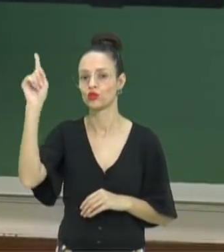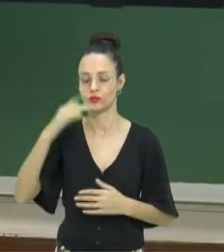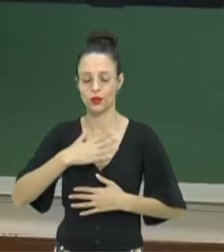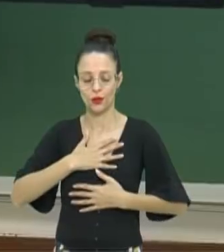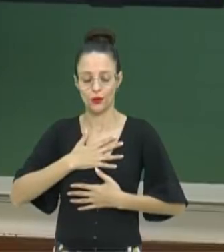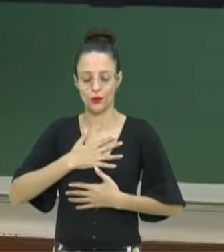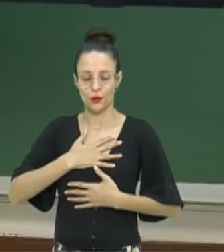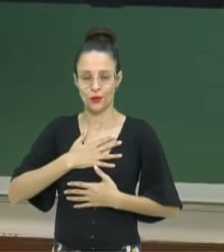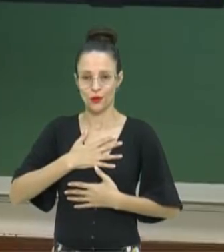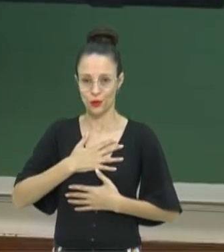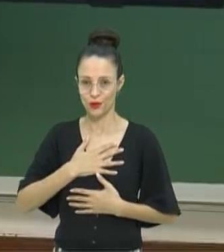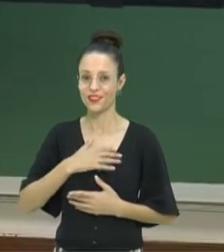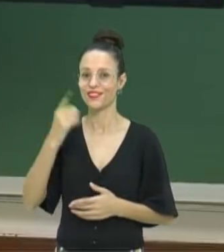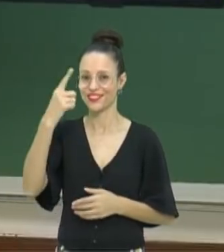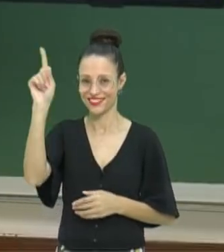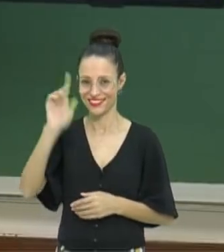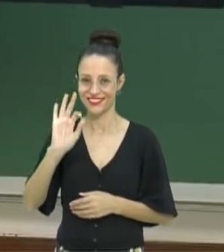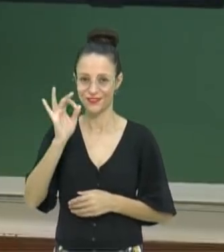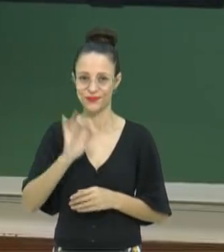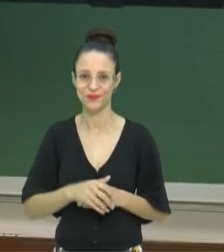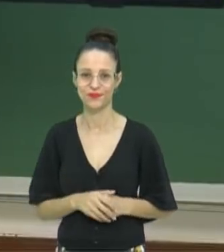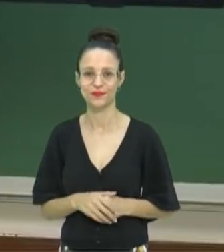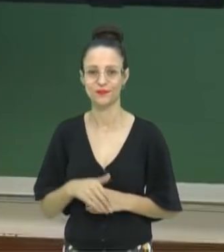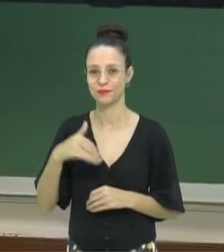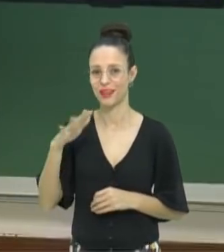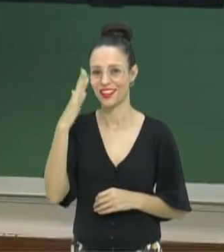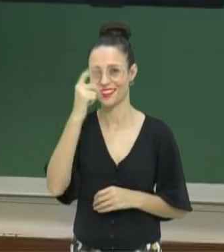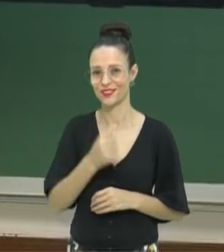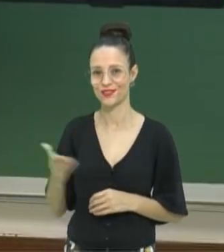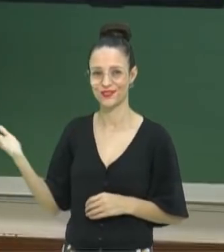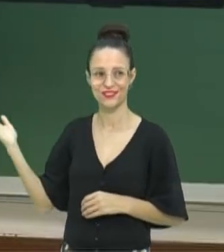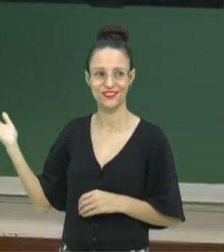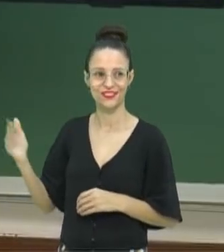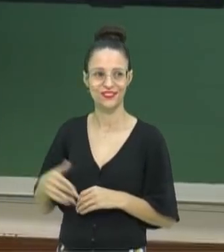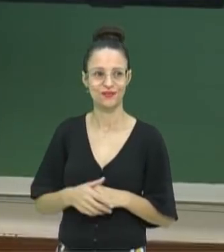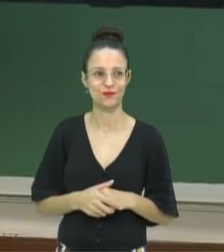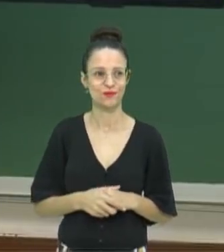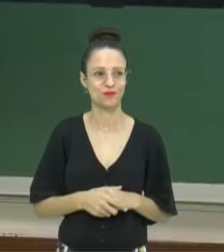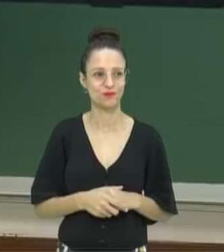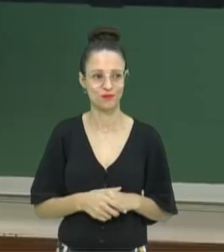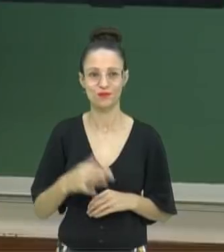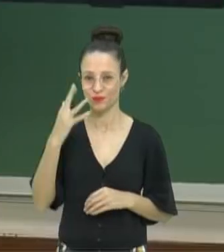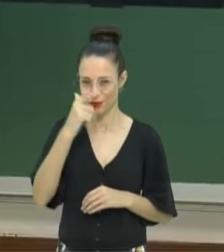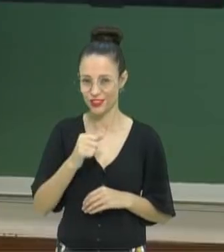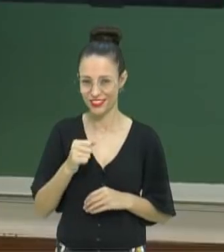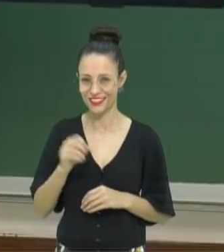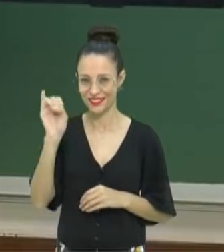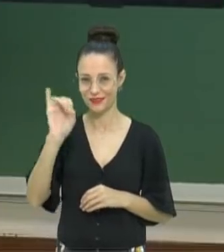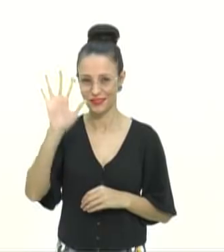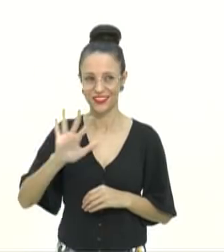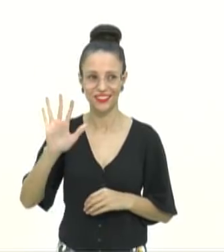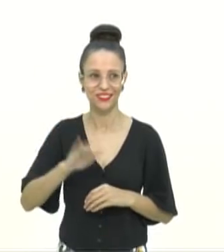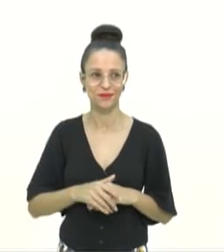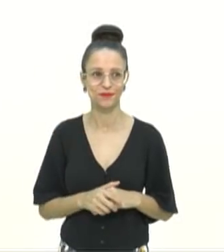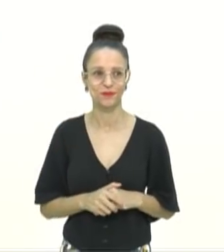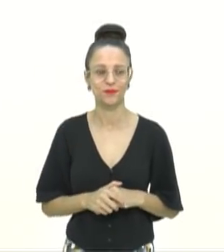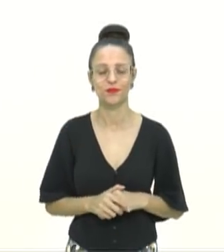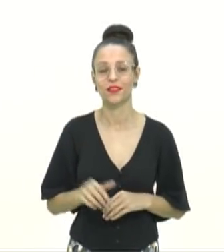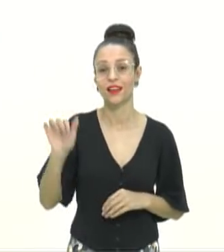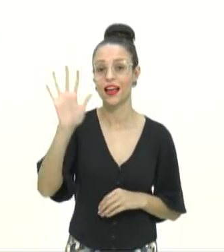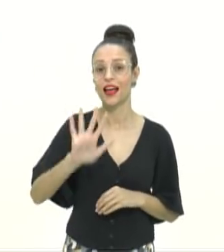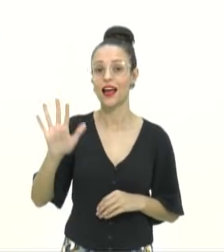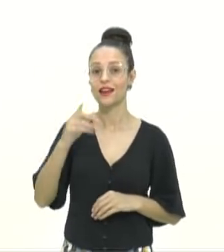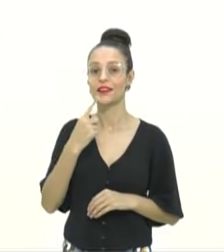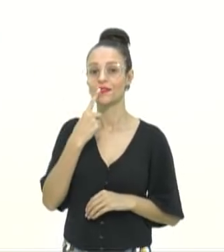respira. Respira que é o último, tá bom? E é o mais lindo. Olha que lindo. Bonita a figura, né? Qual é a área da